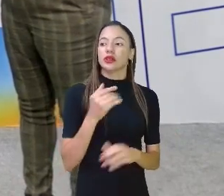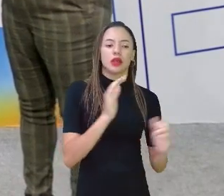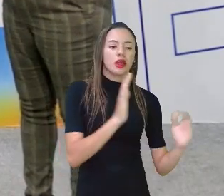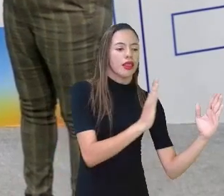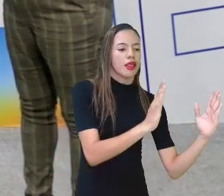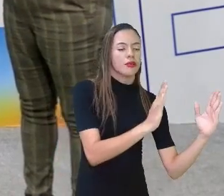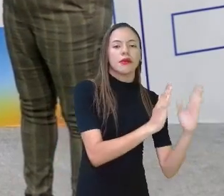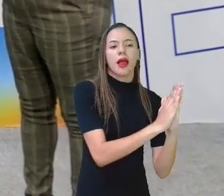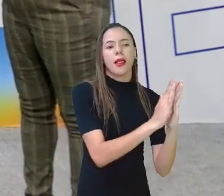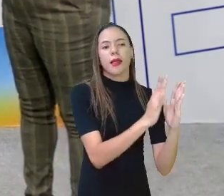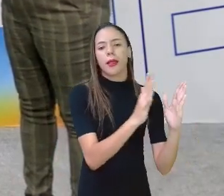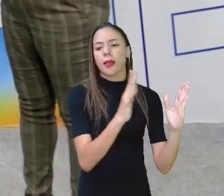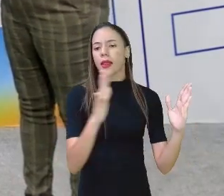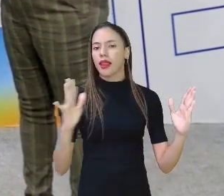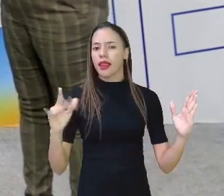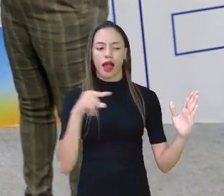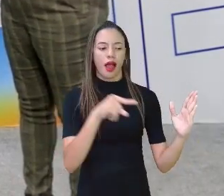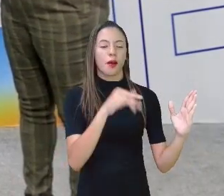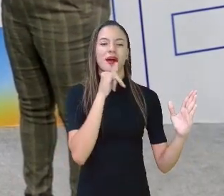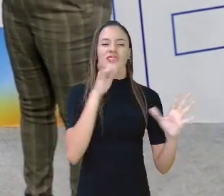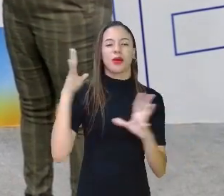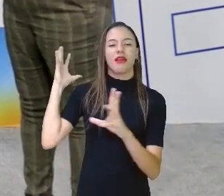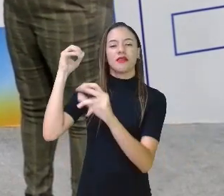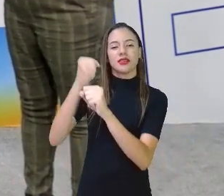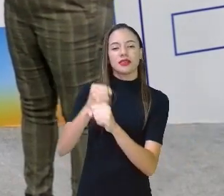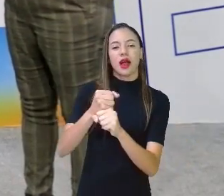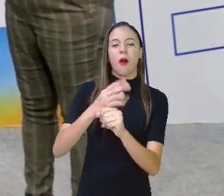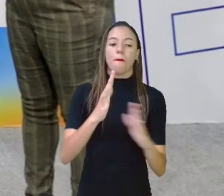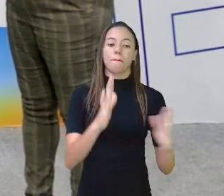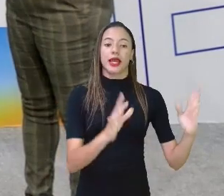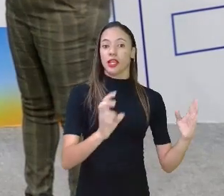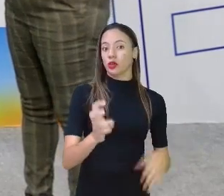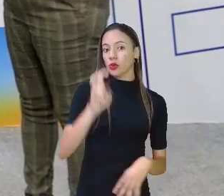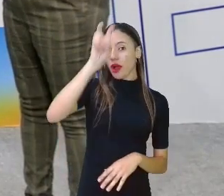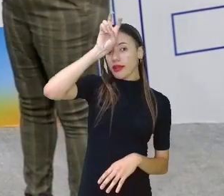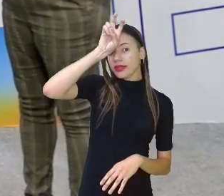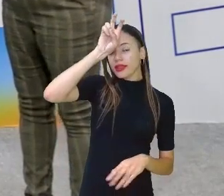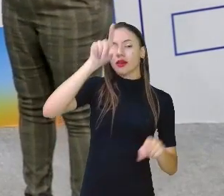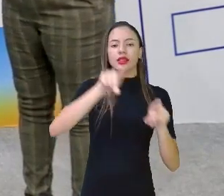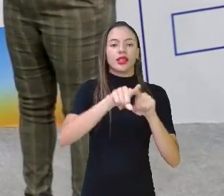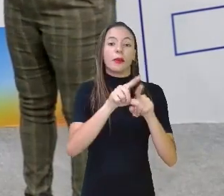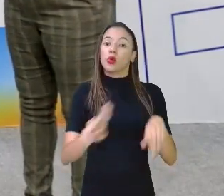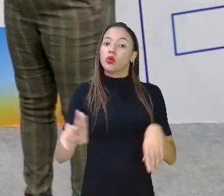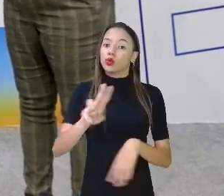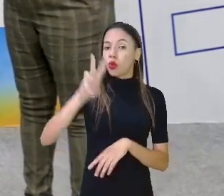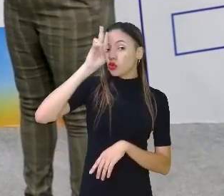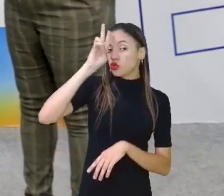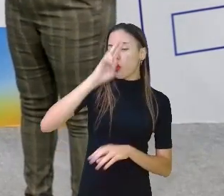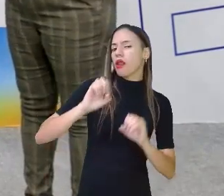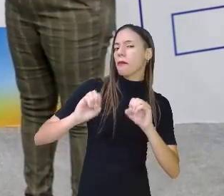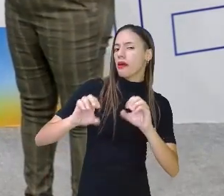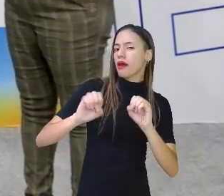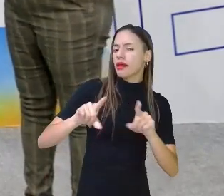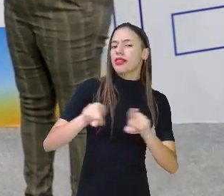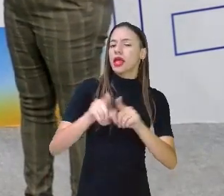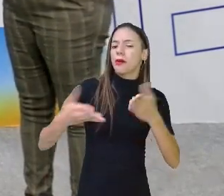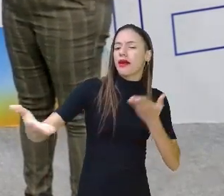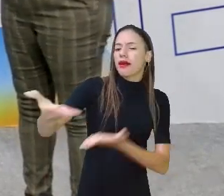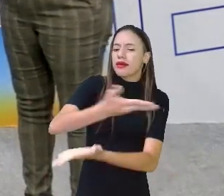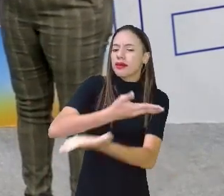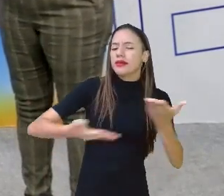similar, né, ao período antigo da Grécia. A gente usou histórias para ensinar, para trocar,